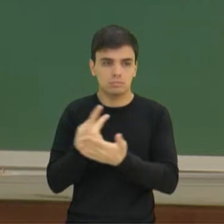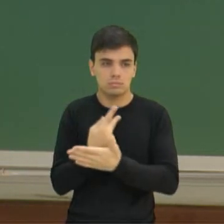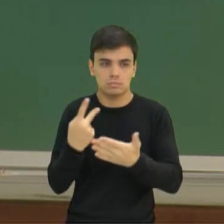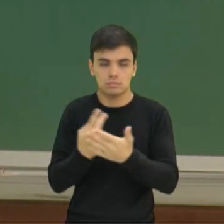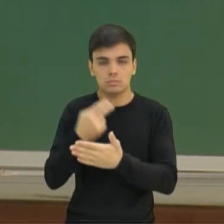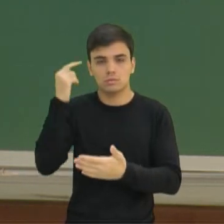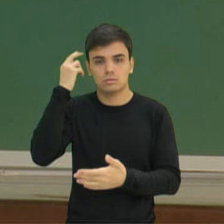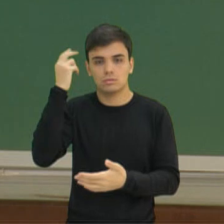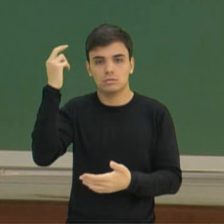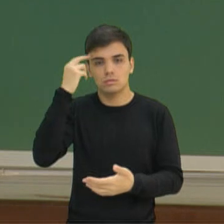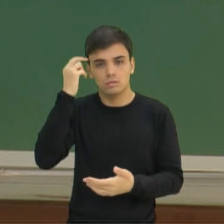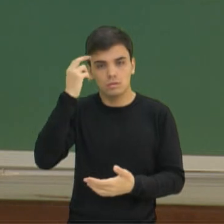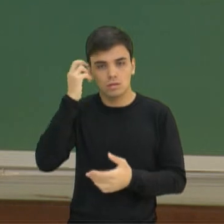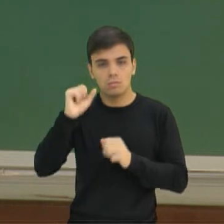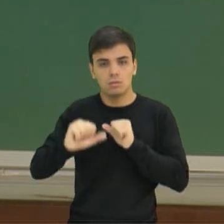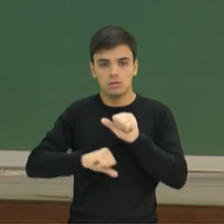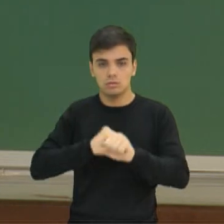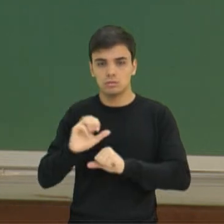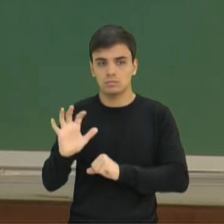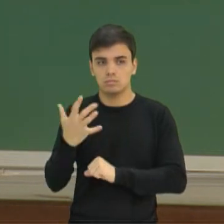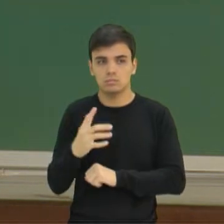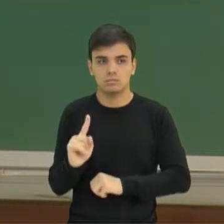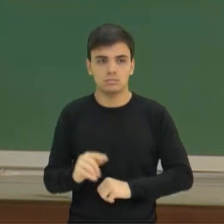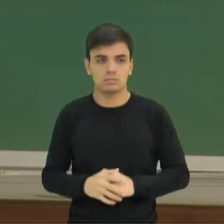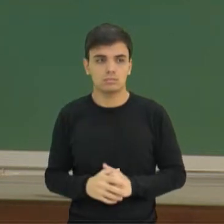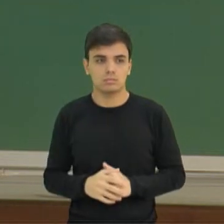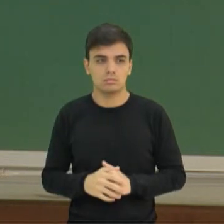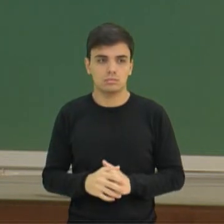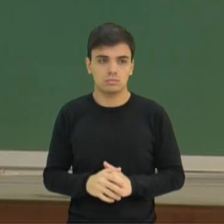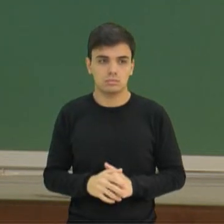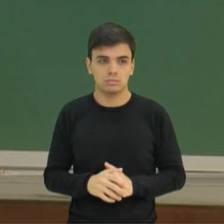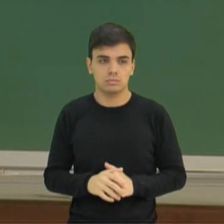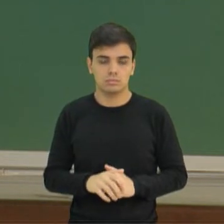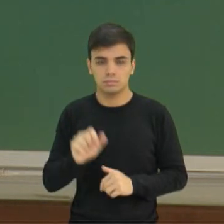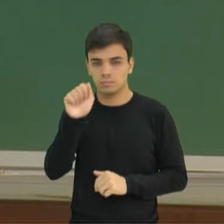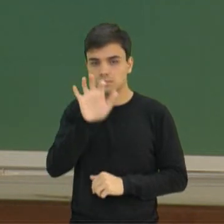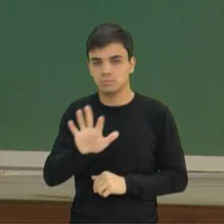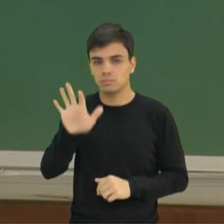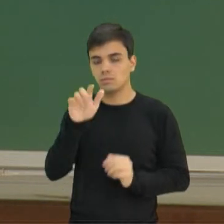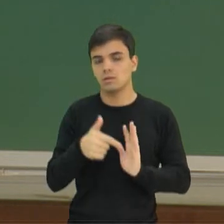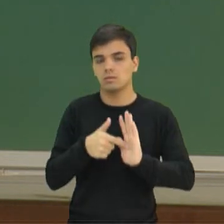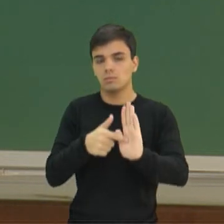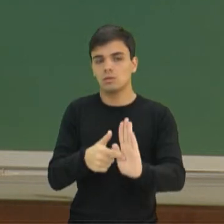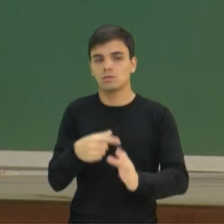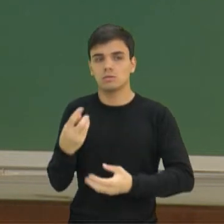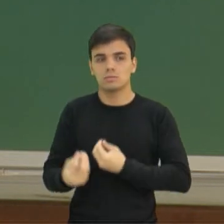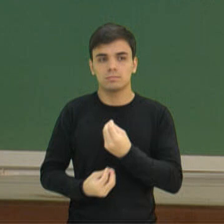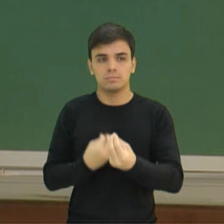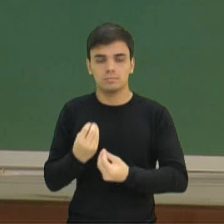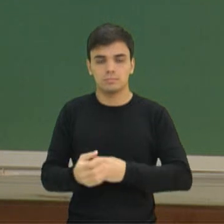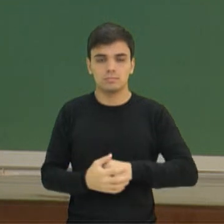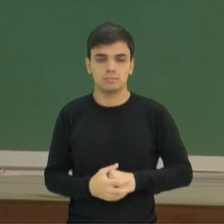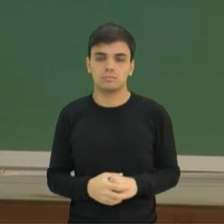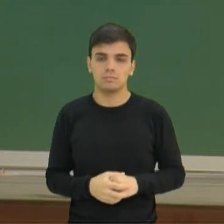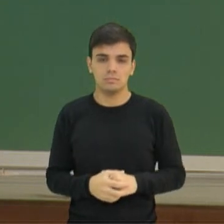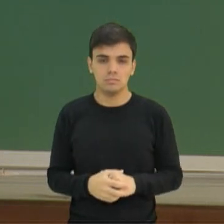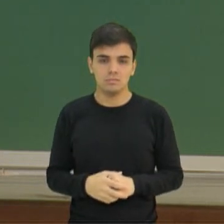que podem levar a essa característica. E a imagem ali mostra bem para nós essa ideia, né? As áreas que são